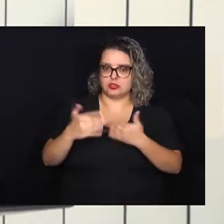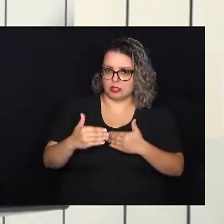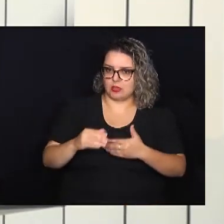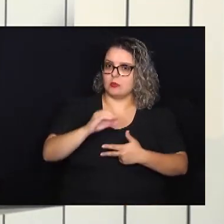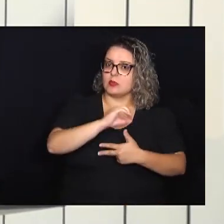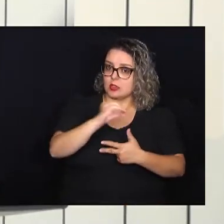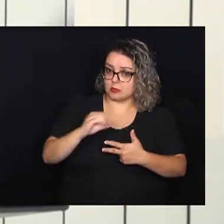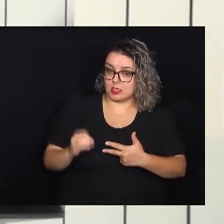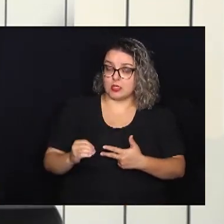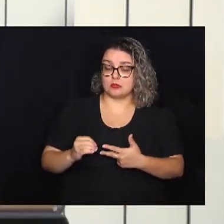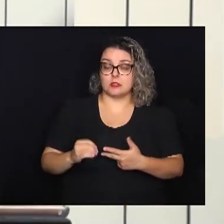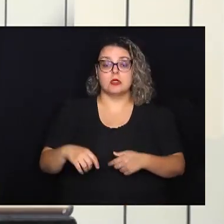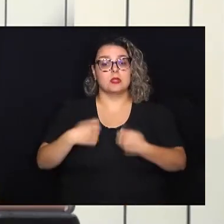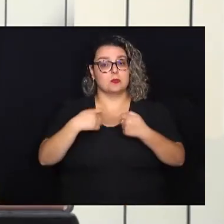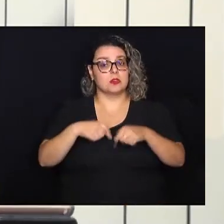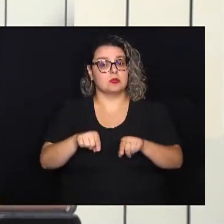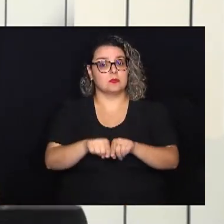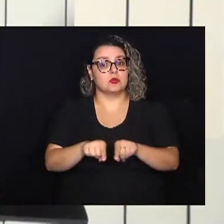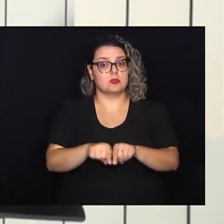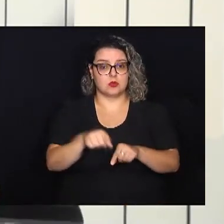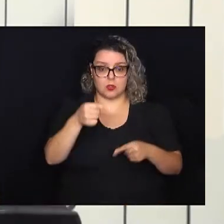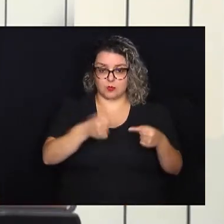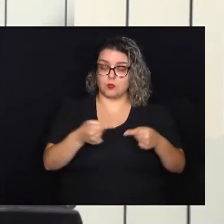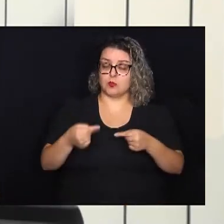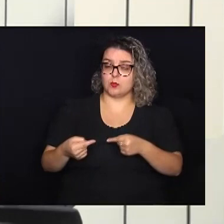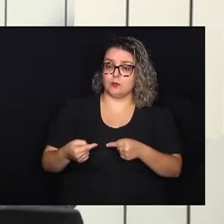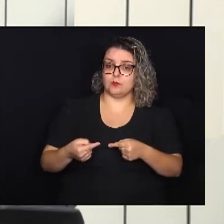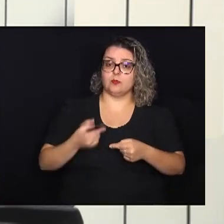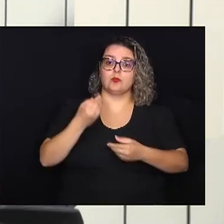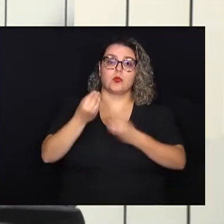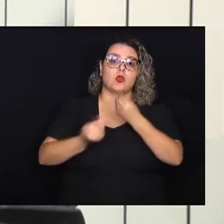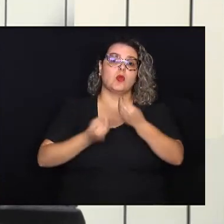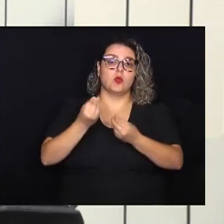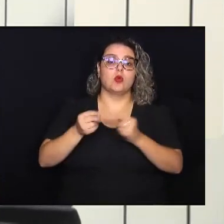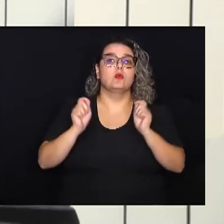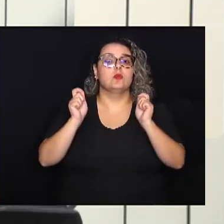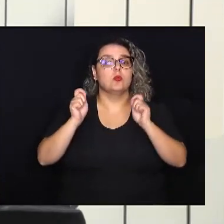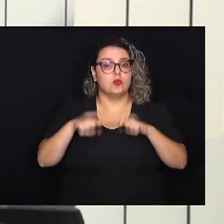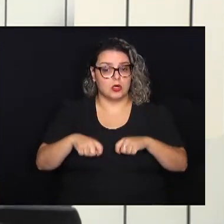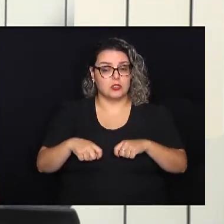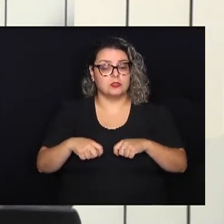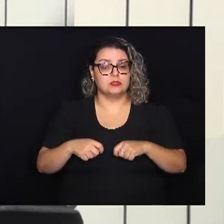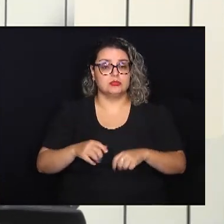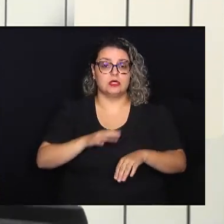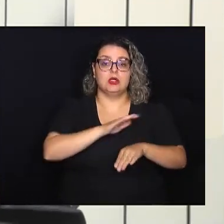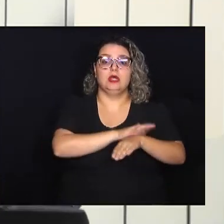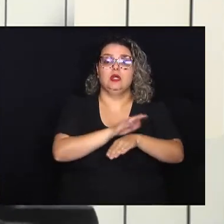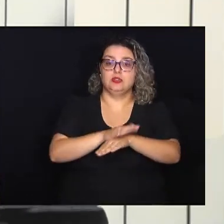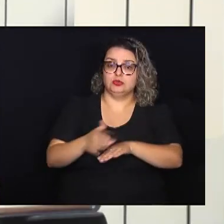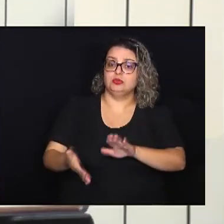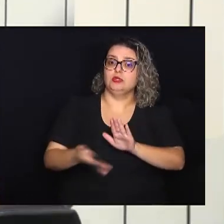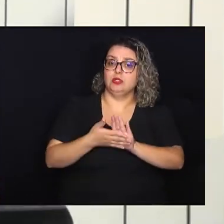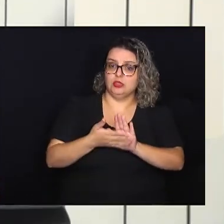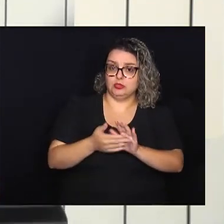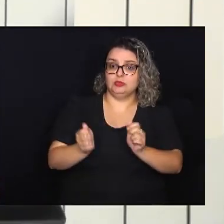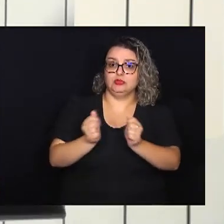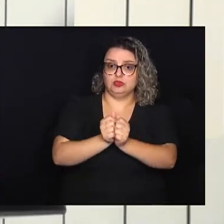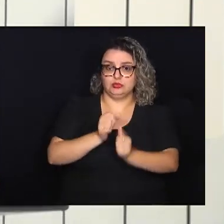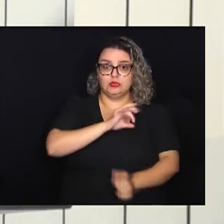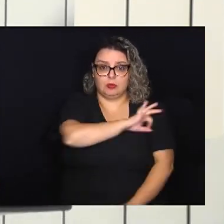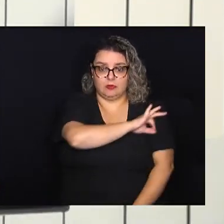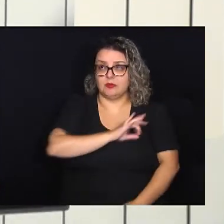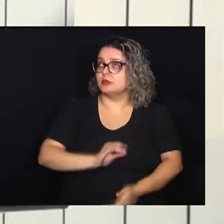Enem e que será preciso ainda discutir como vai ser possível viabilizar a proposta junto à